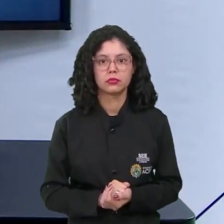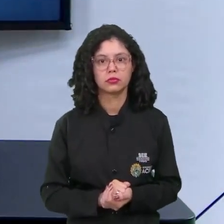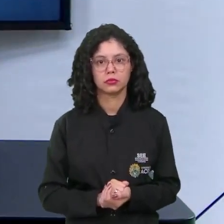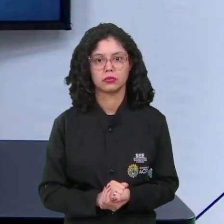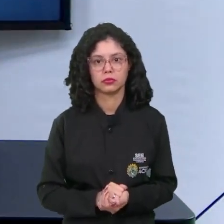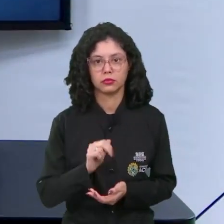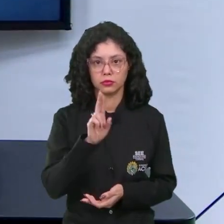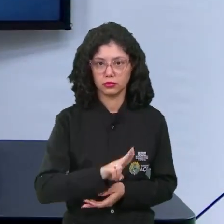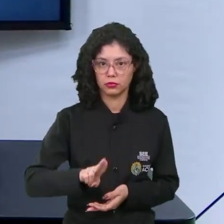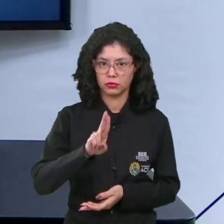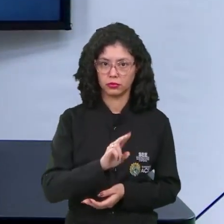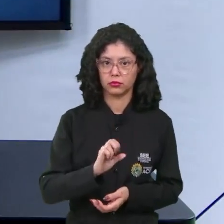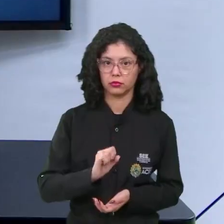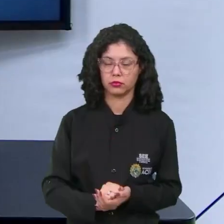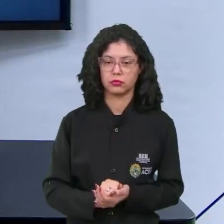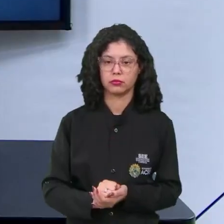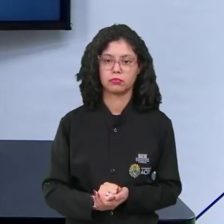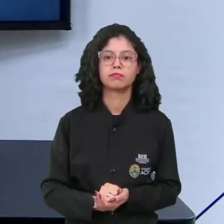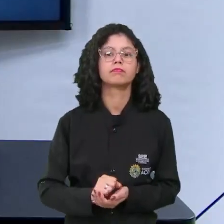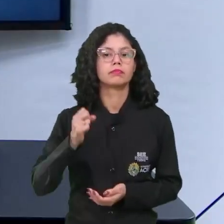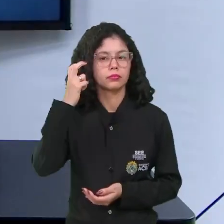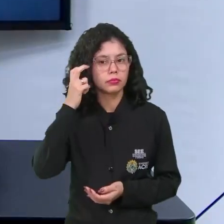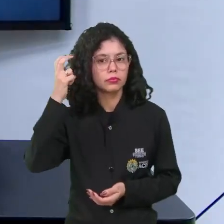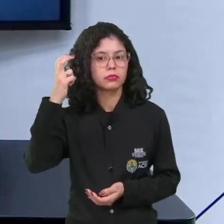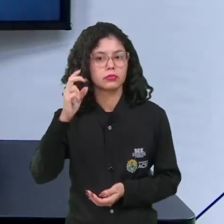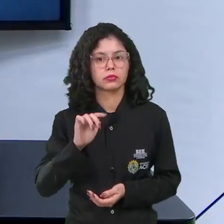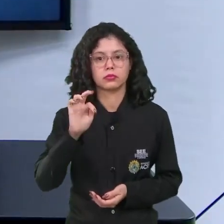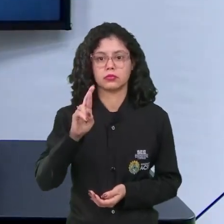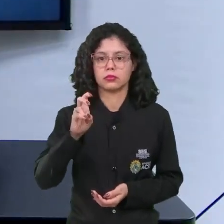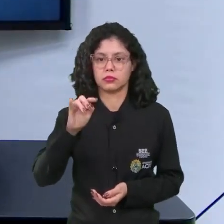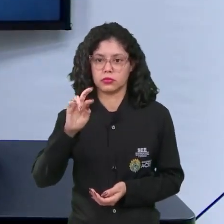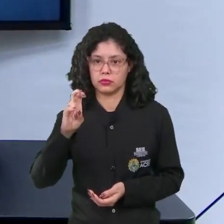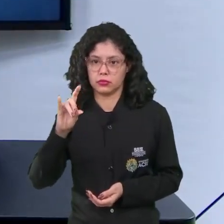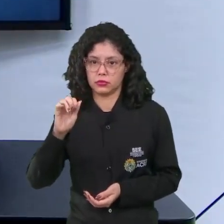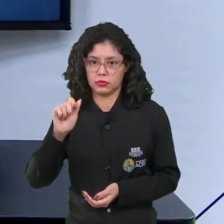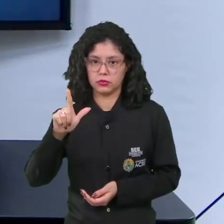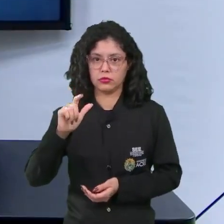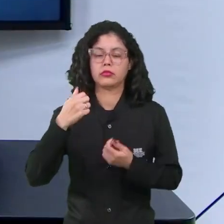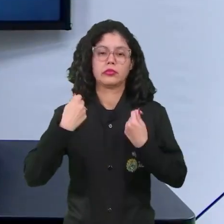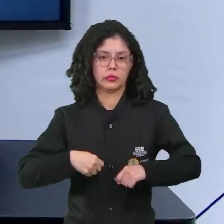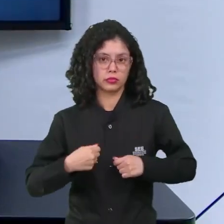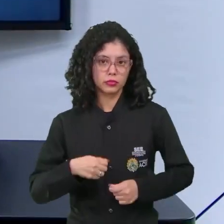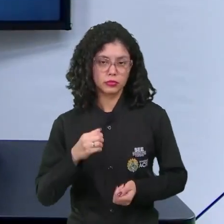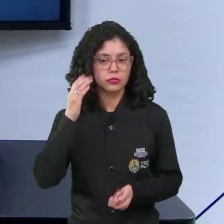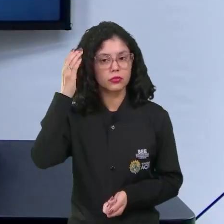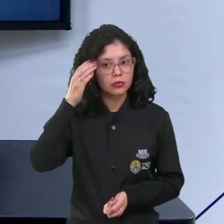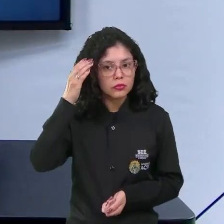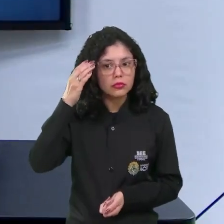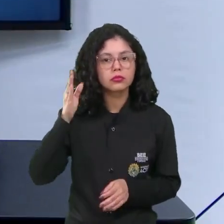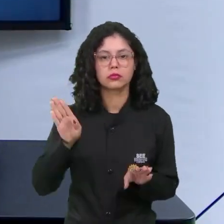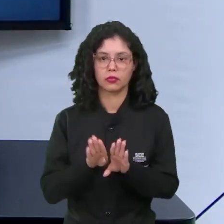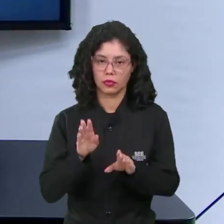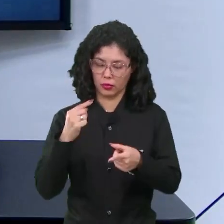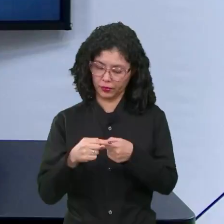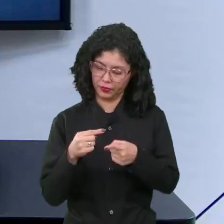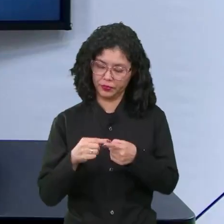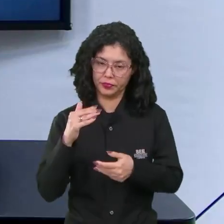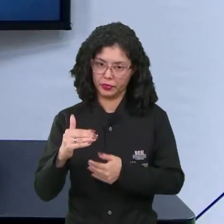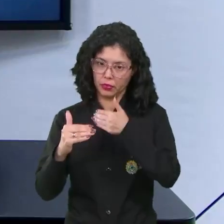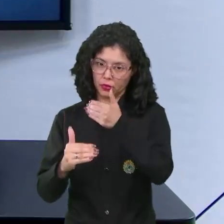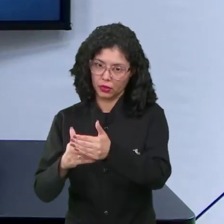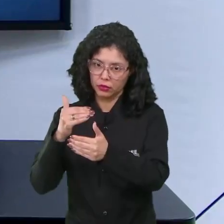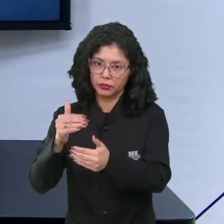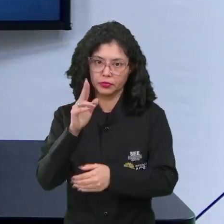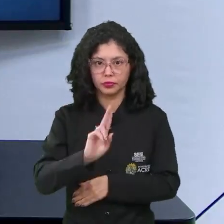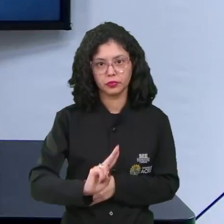do uso da inteligência artificial. Ela deve ser usada de forma consciente, porque à medida que